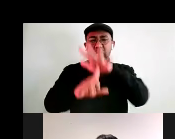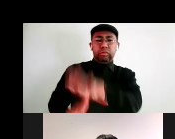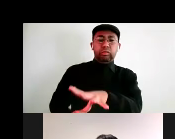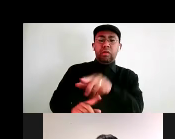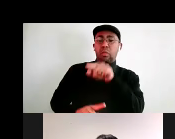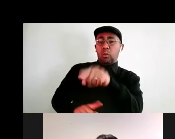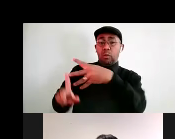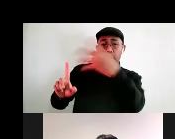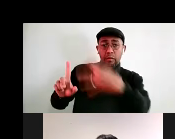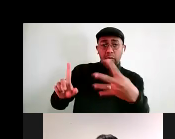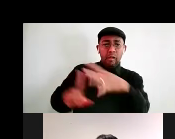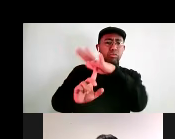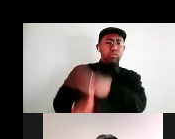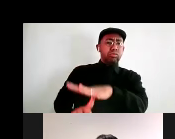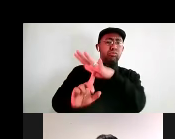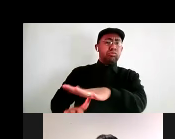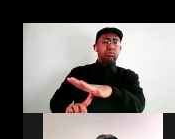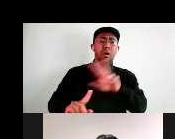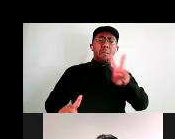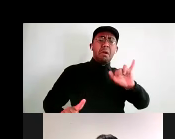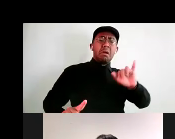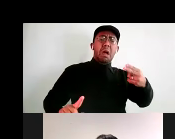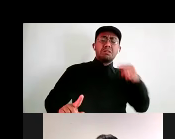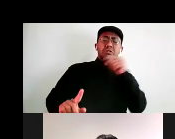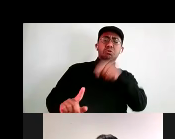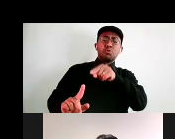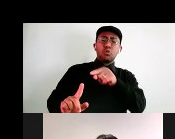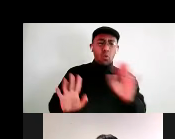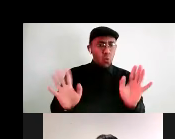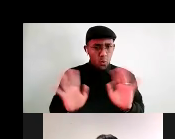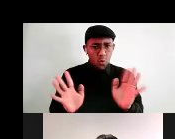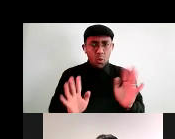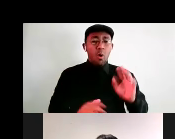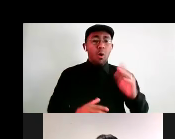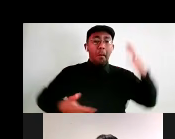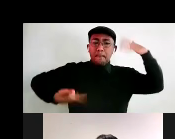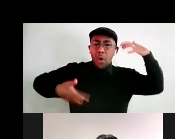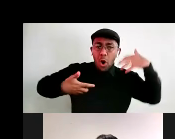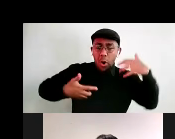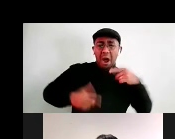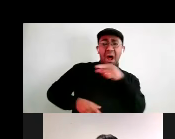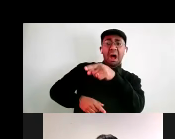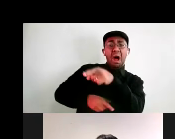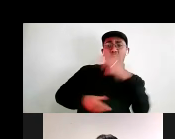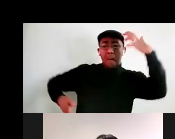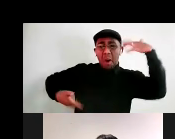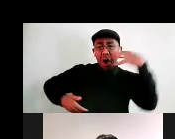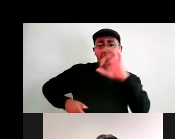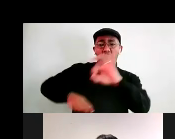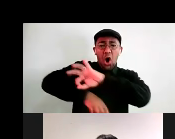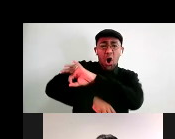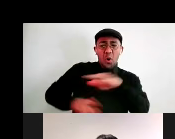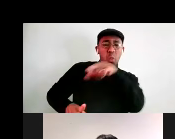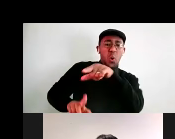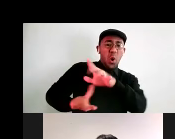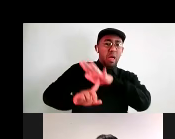de discriminação, e que essas mensagens não sejam uma barreira de acesso, uma barreira de meia ou uma marca para as